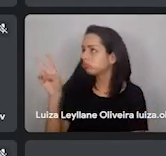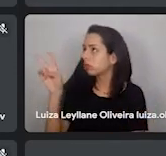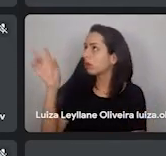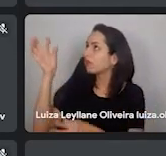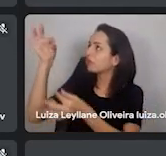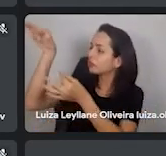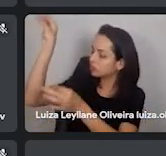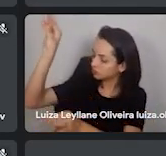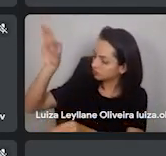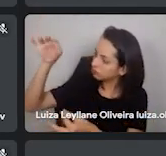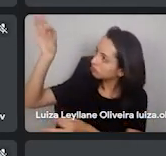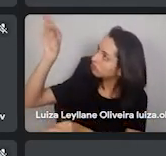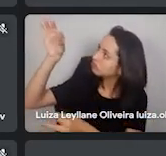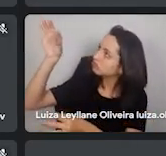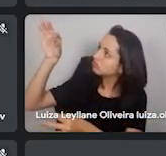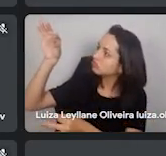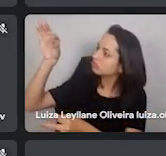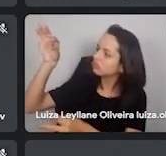quê?